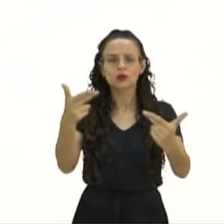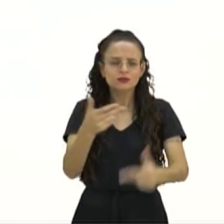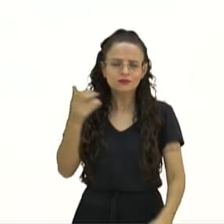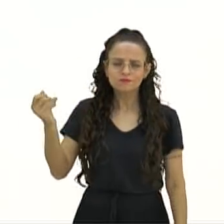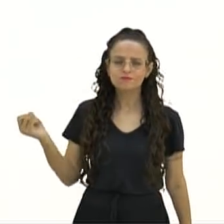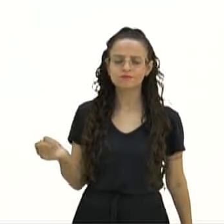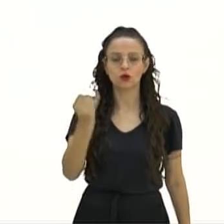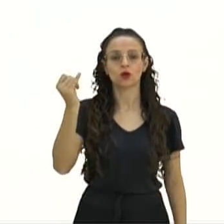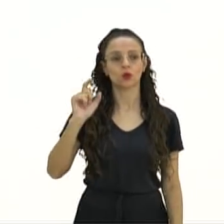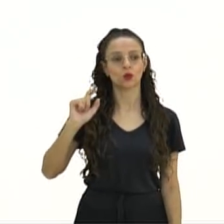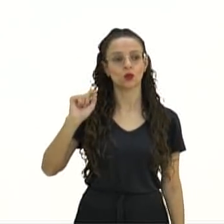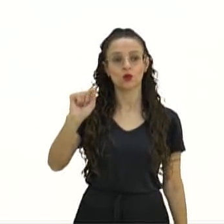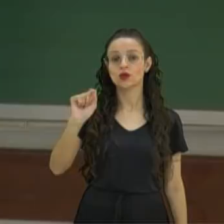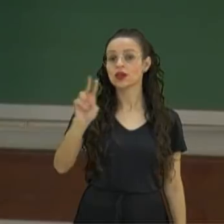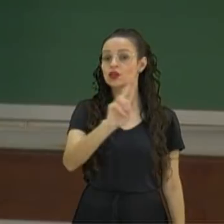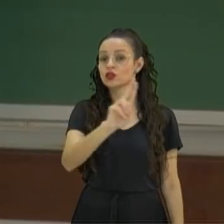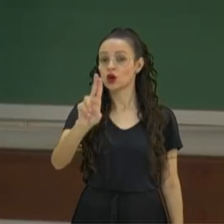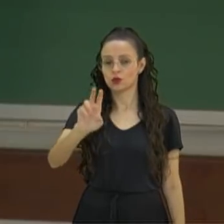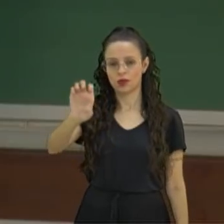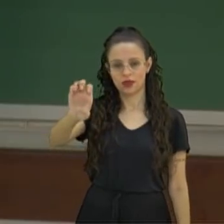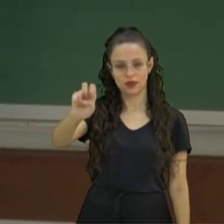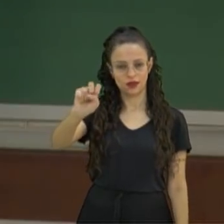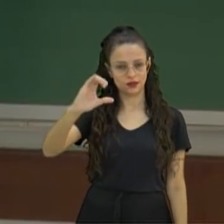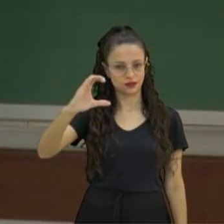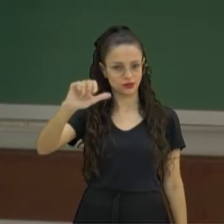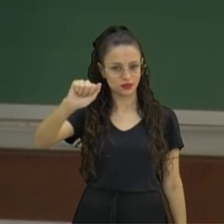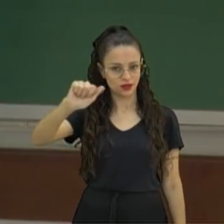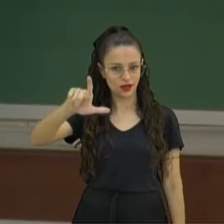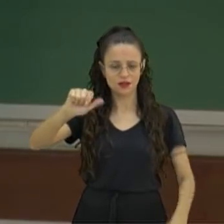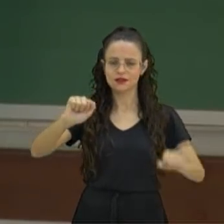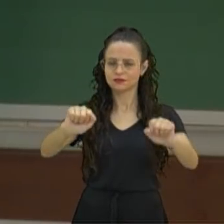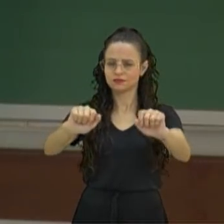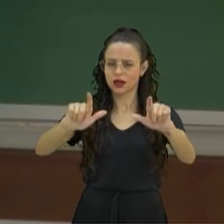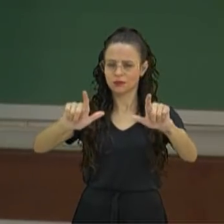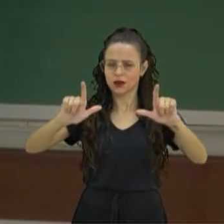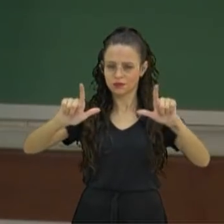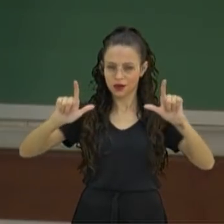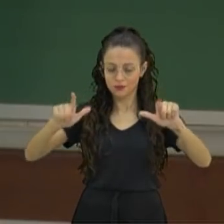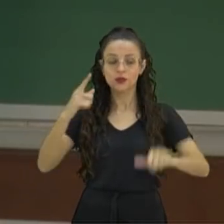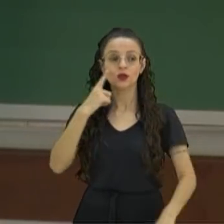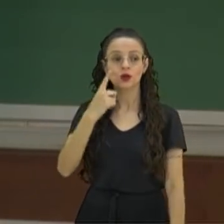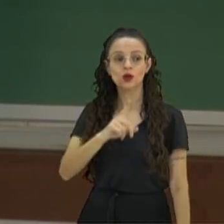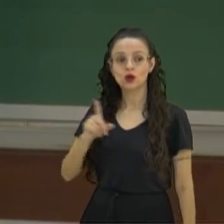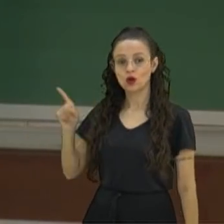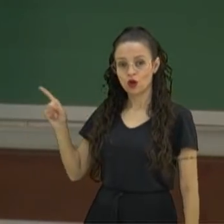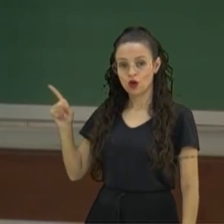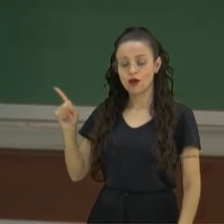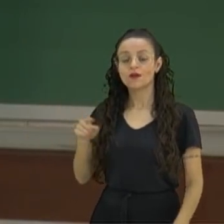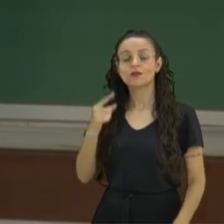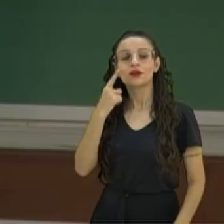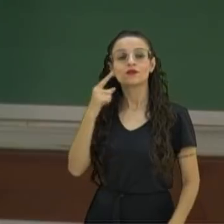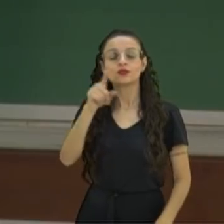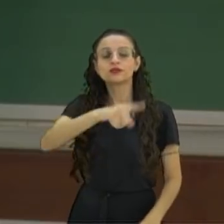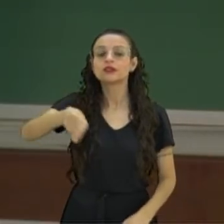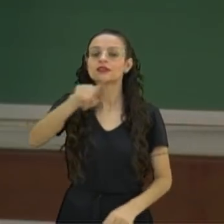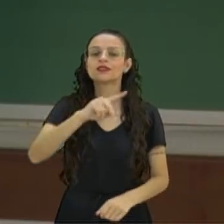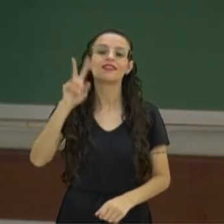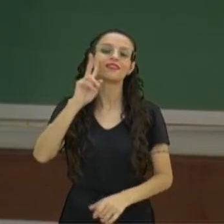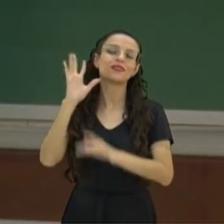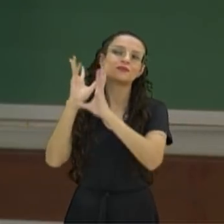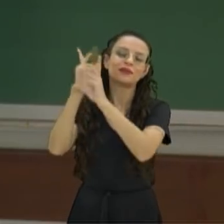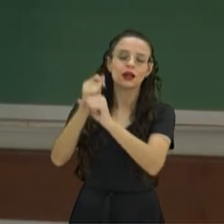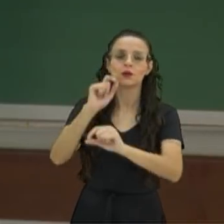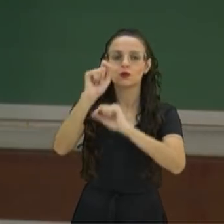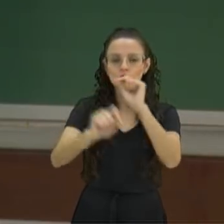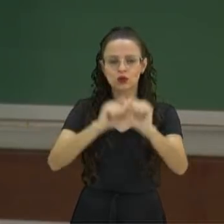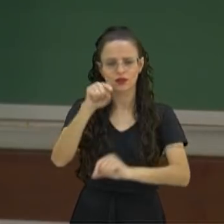importantíssimo, que a gente chama de escala. E aí eu trouxe uma imagem justamente para relembrar, retomar aquela